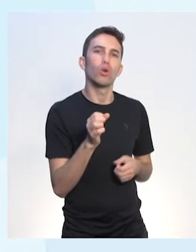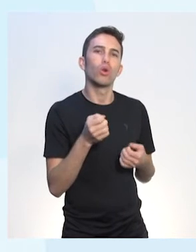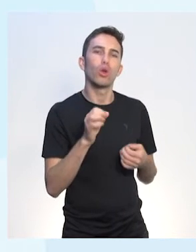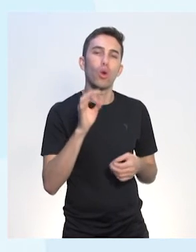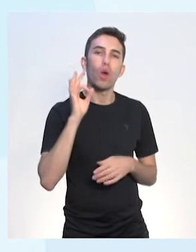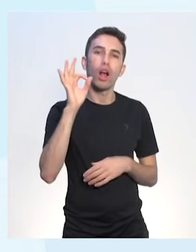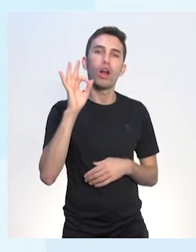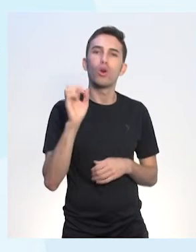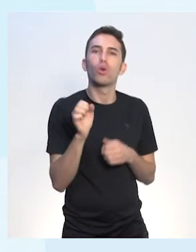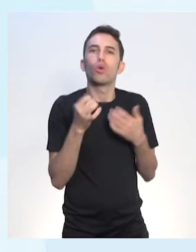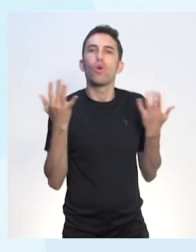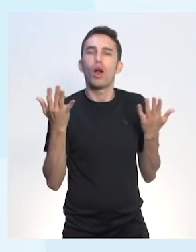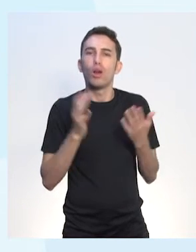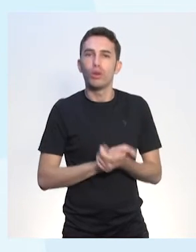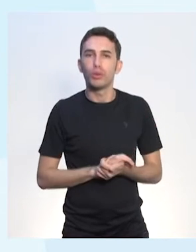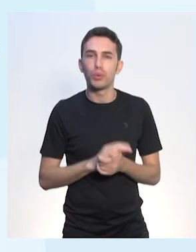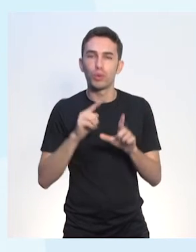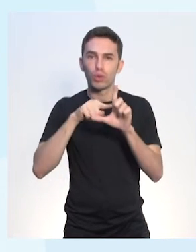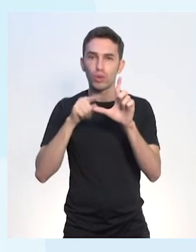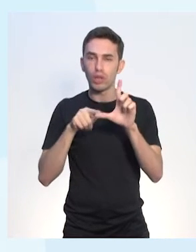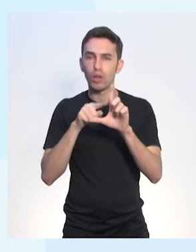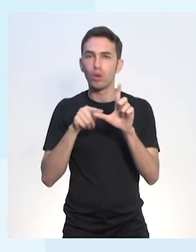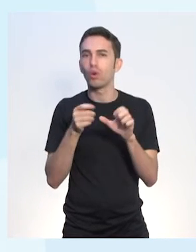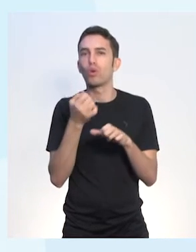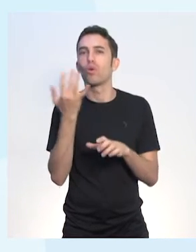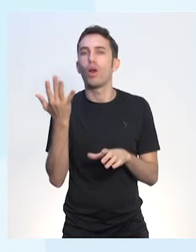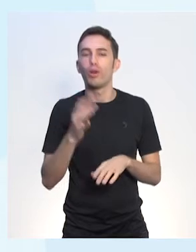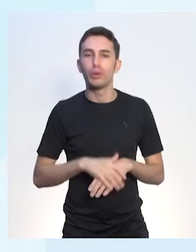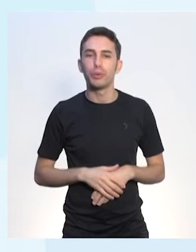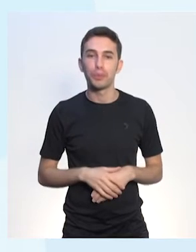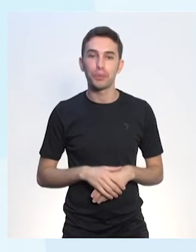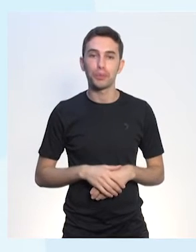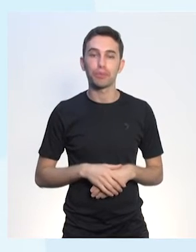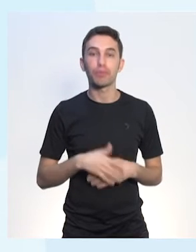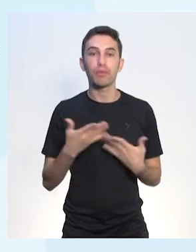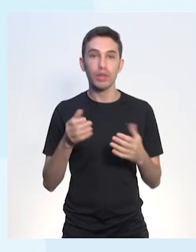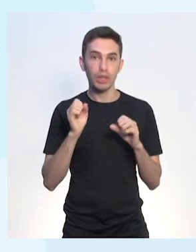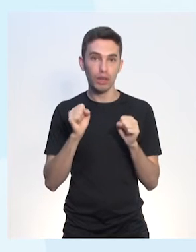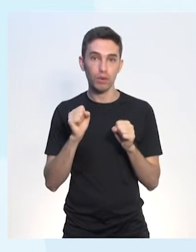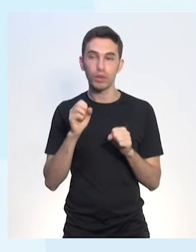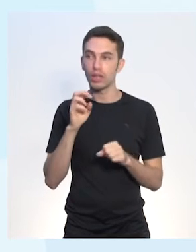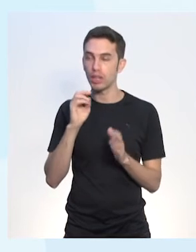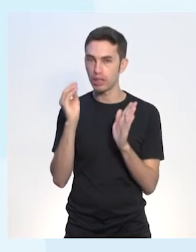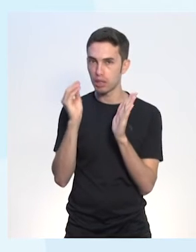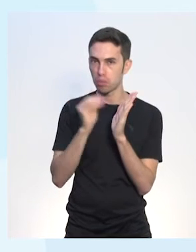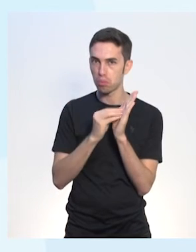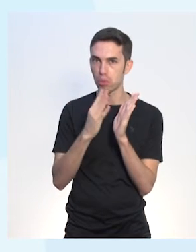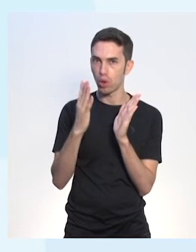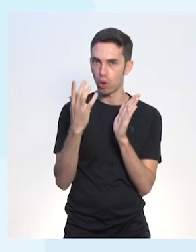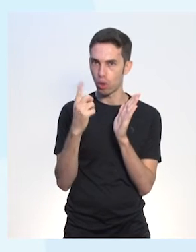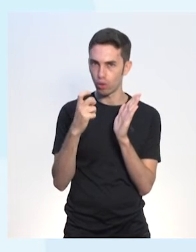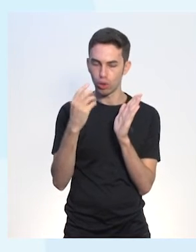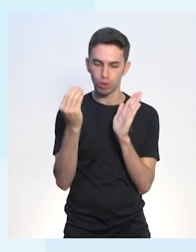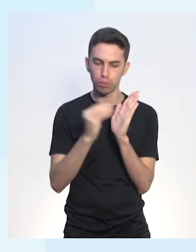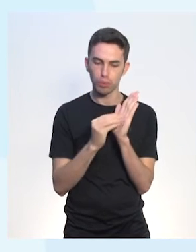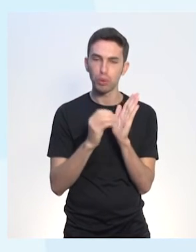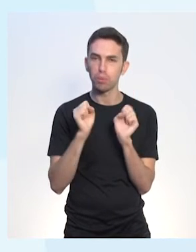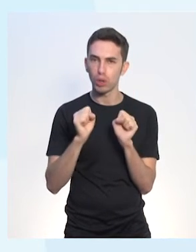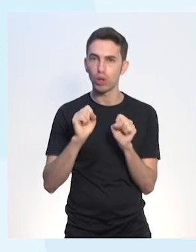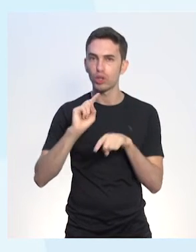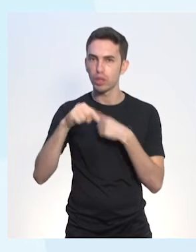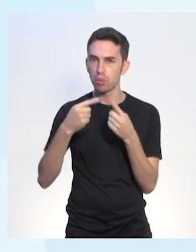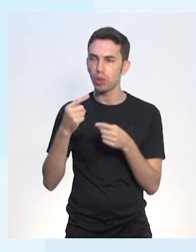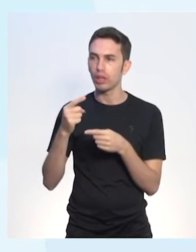não conseguirão mandar os procedimentos utilizados, mas depois vocês podem tirar foto e colocar na rede para a gente olhar. Sem dúvida. Né, Osmar? Sem dúvida.